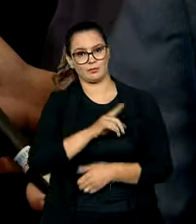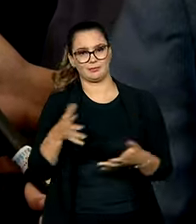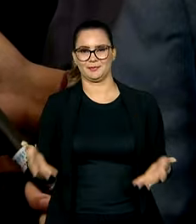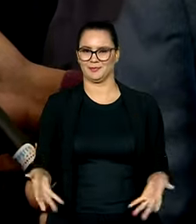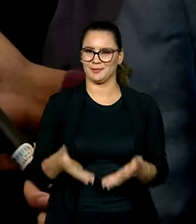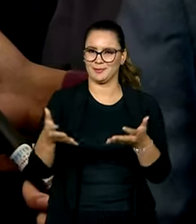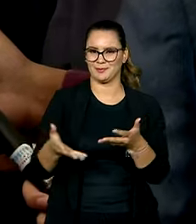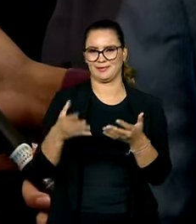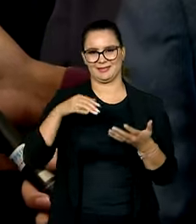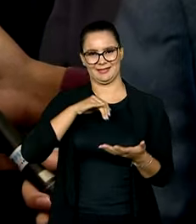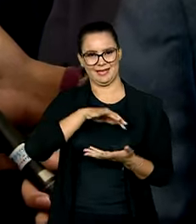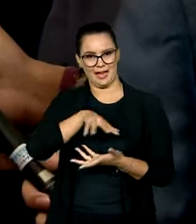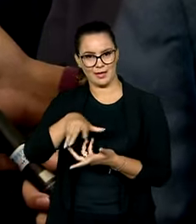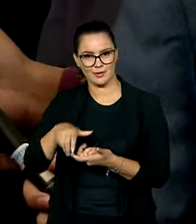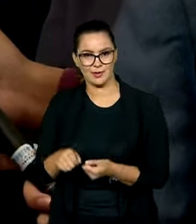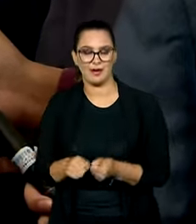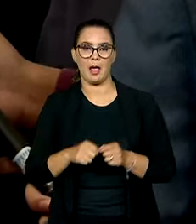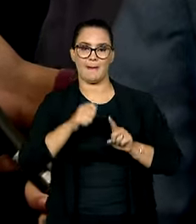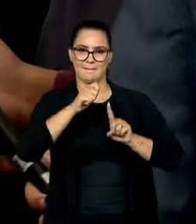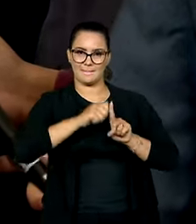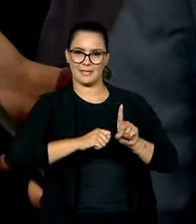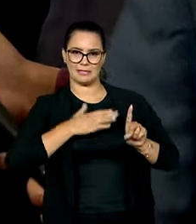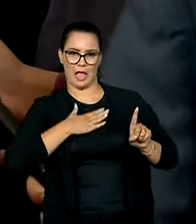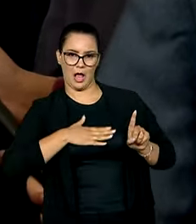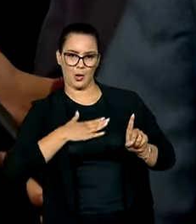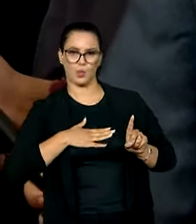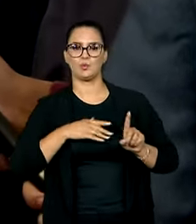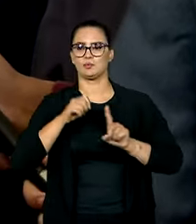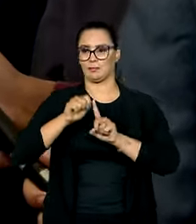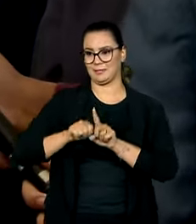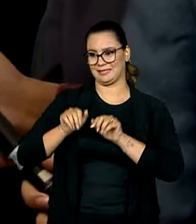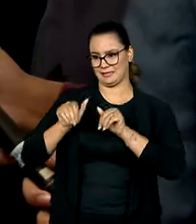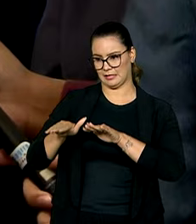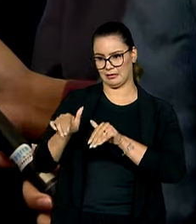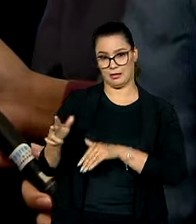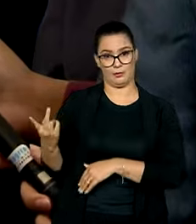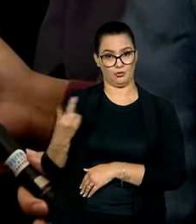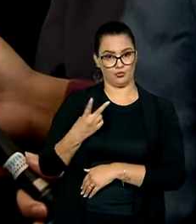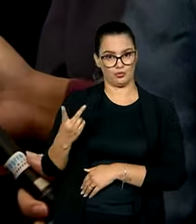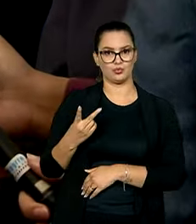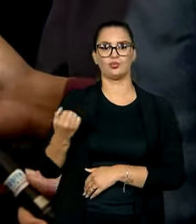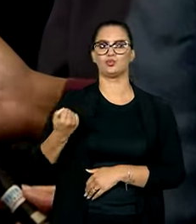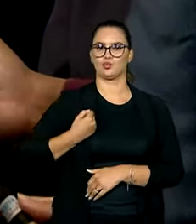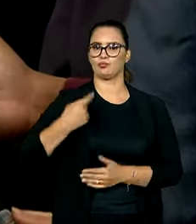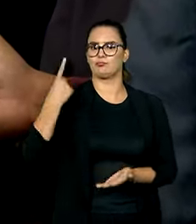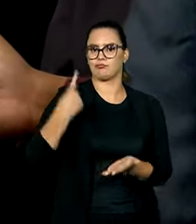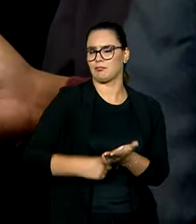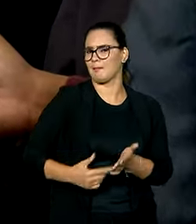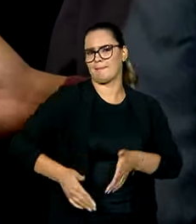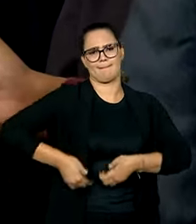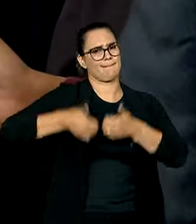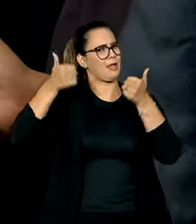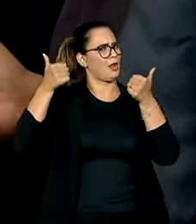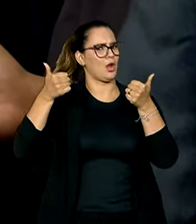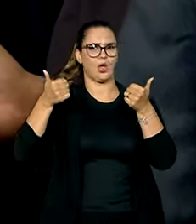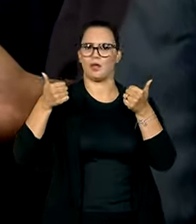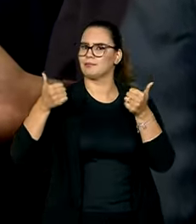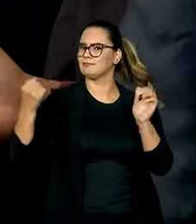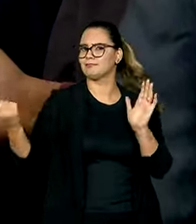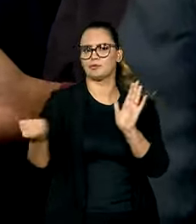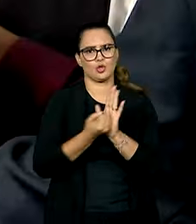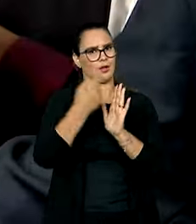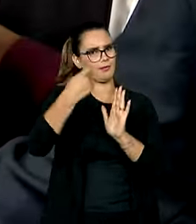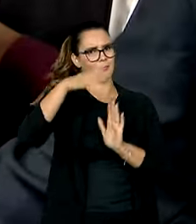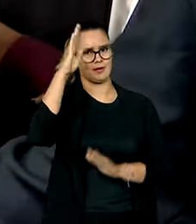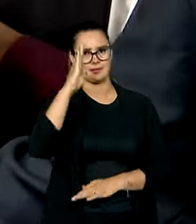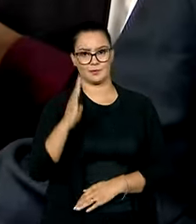promoção internacional. Os meses de agosto e setembro, que já estão com os números fechados, foram os melhores agosto e setembro da história do